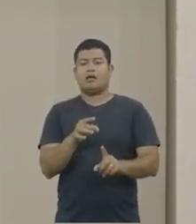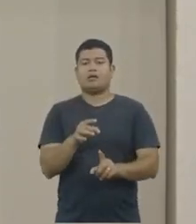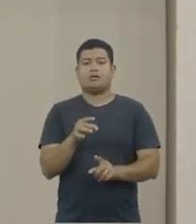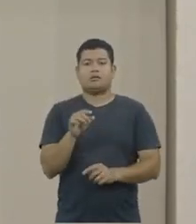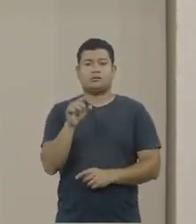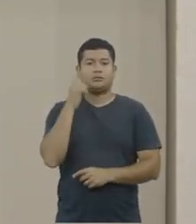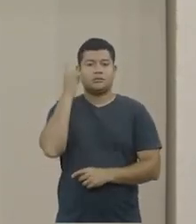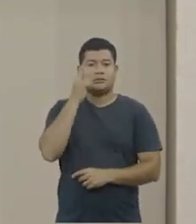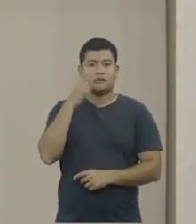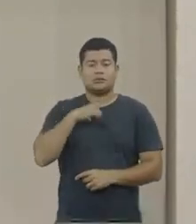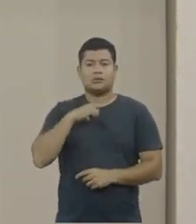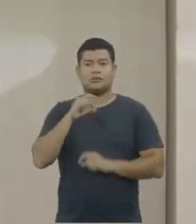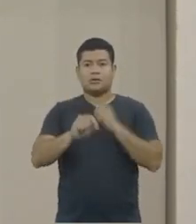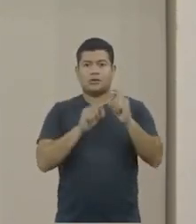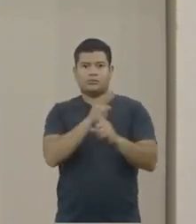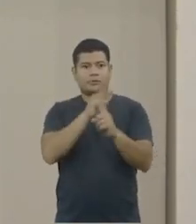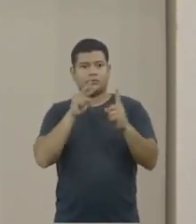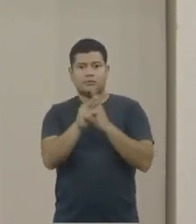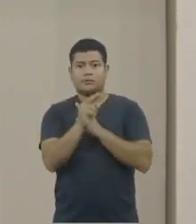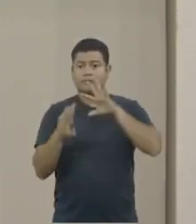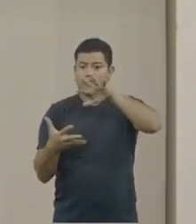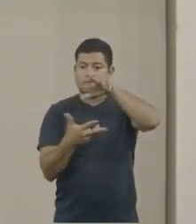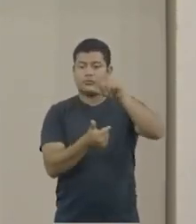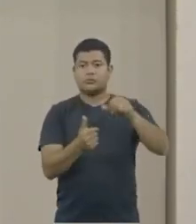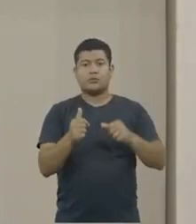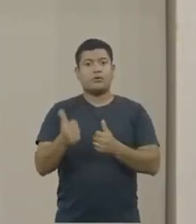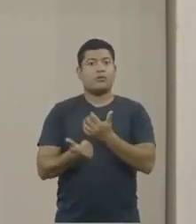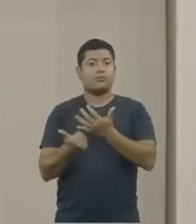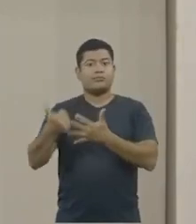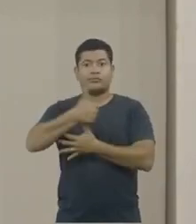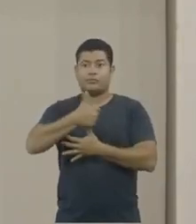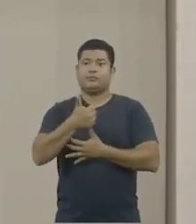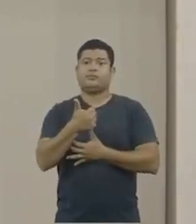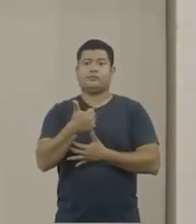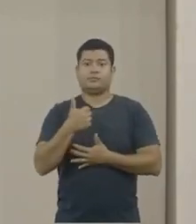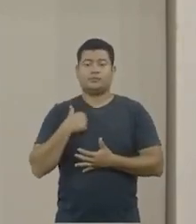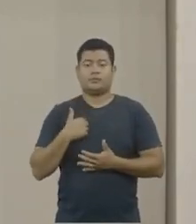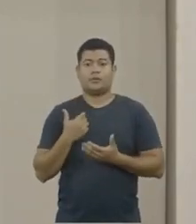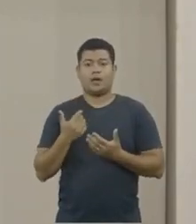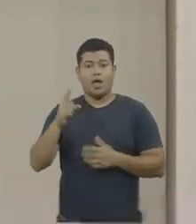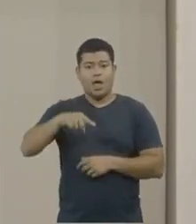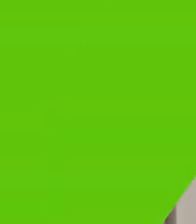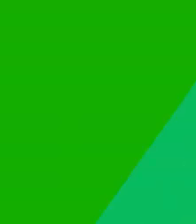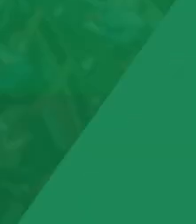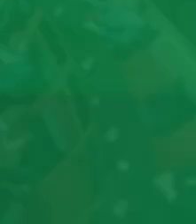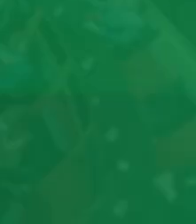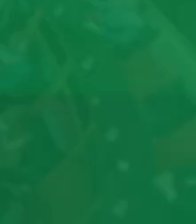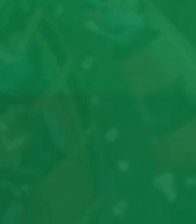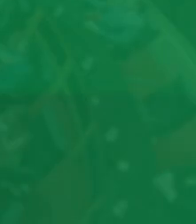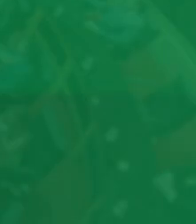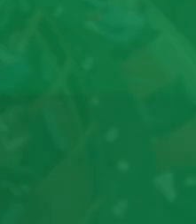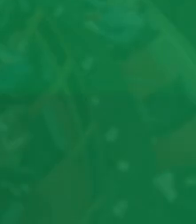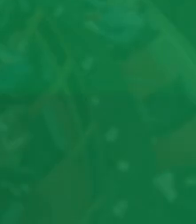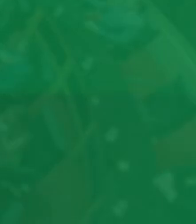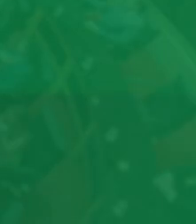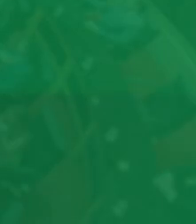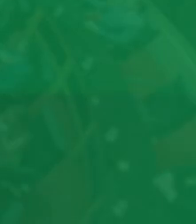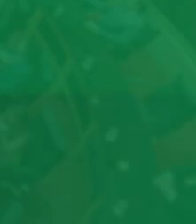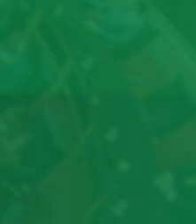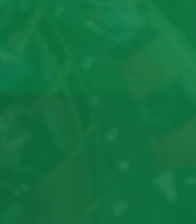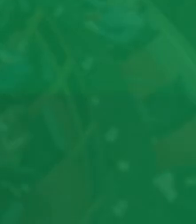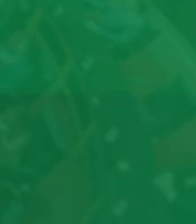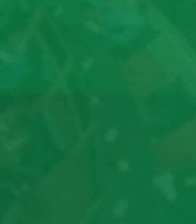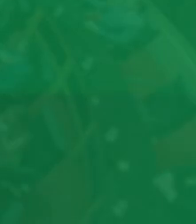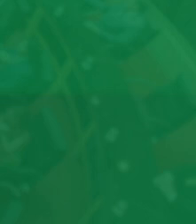as suas prioridades, uma representação estratificada da sociedade. A direção da casa ainda é composta